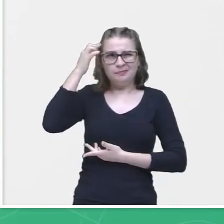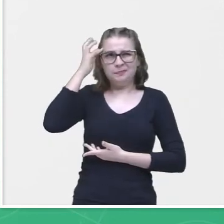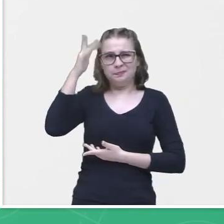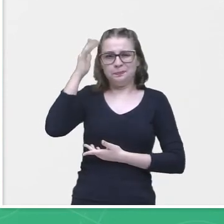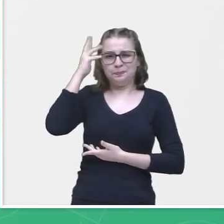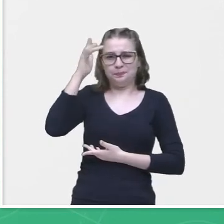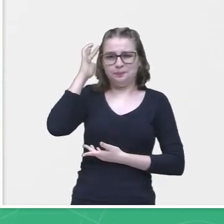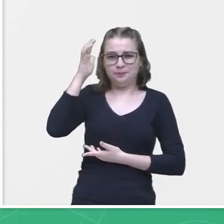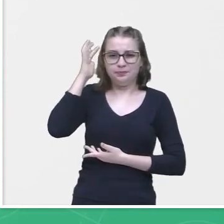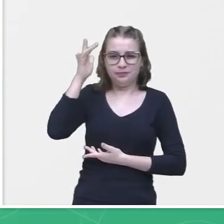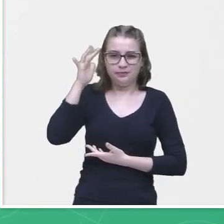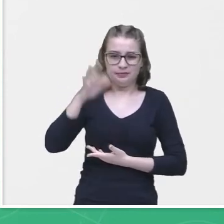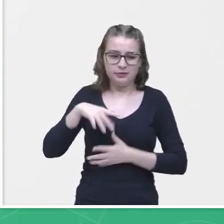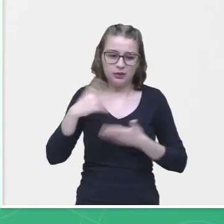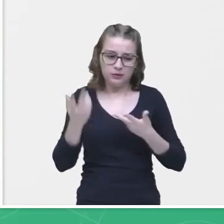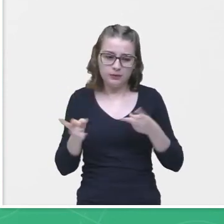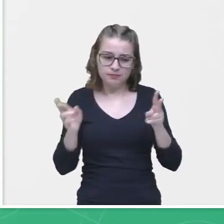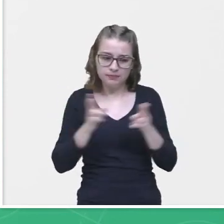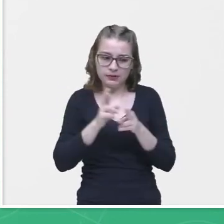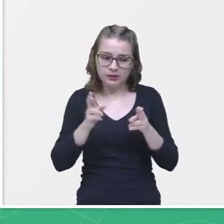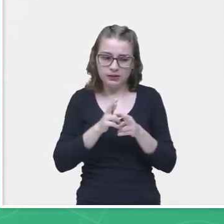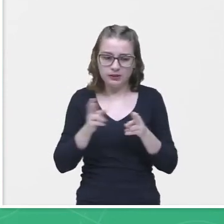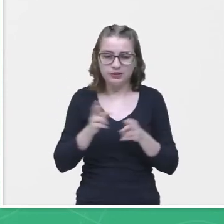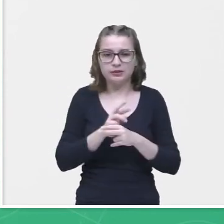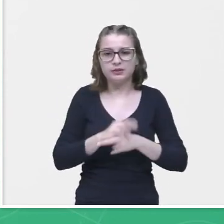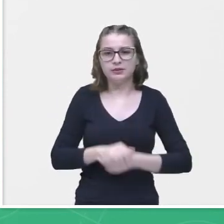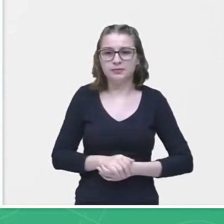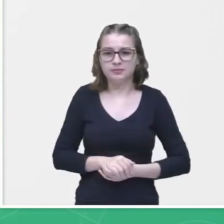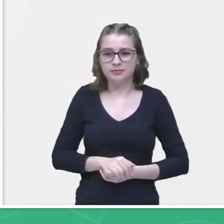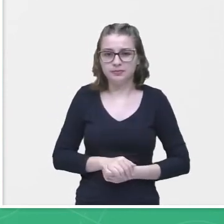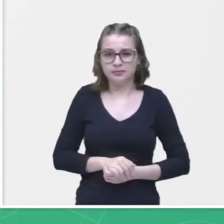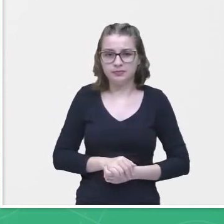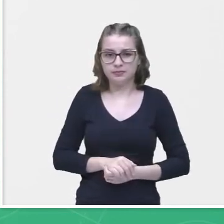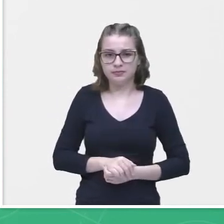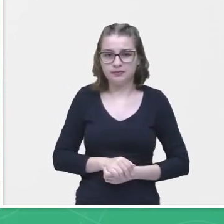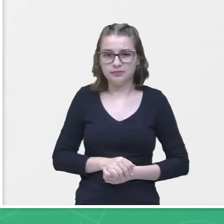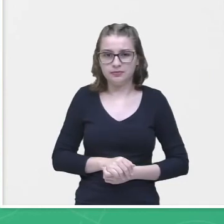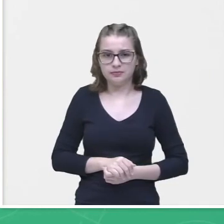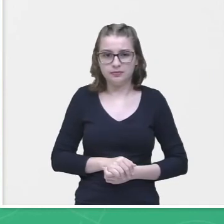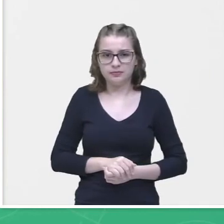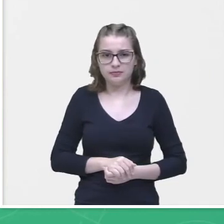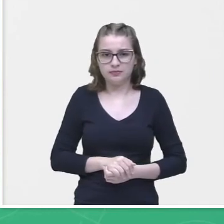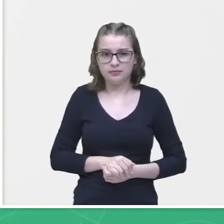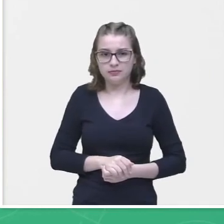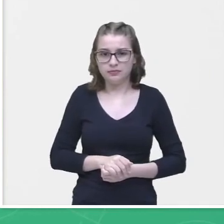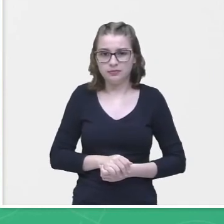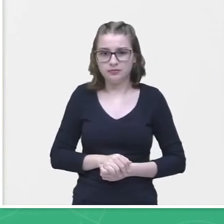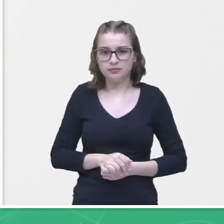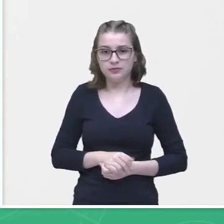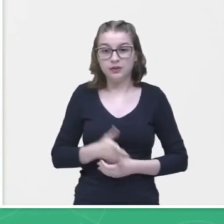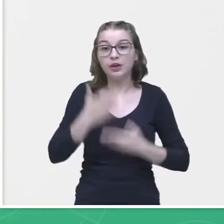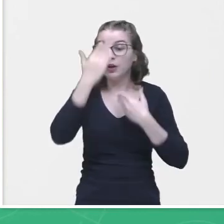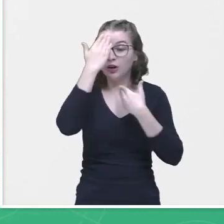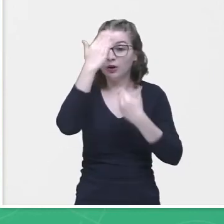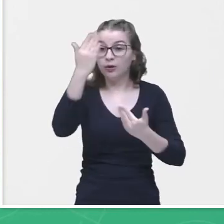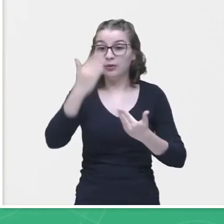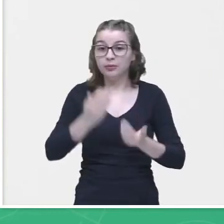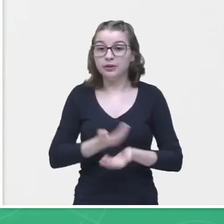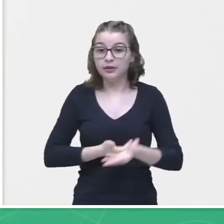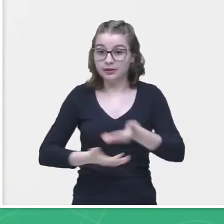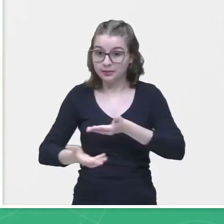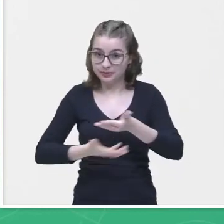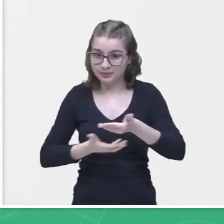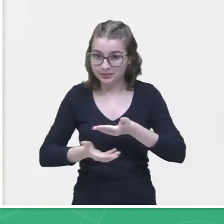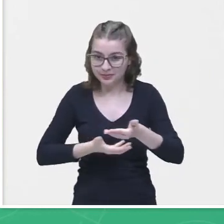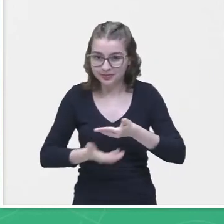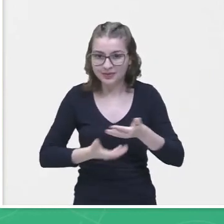duas podem estar relacionados ao comando, ou seja, ser a resposta, tá bom? Então, olha, muito obrigado aí pela participação de vocês,